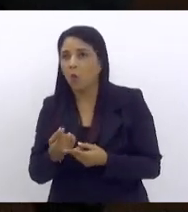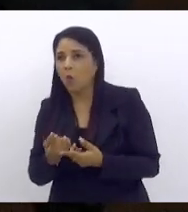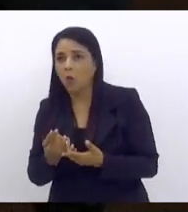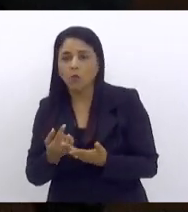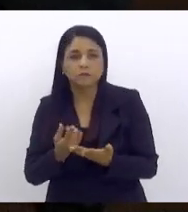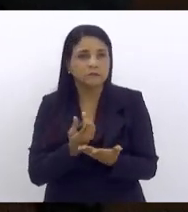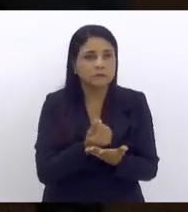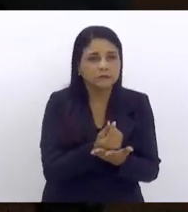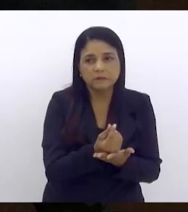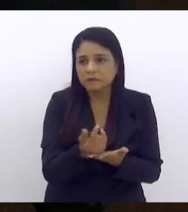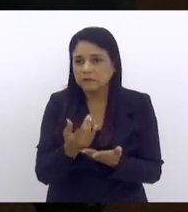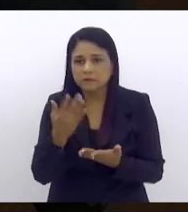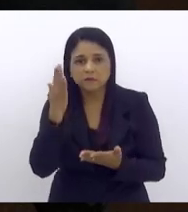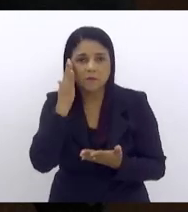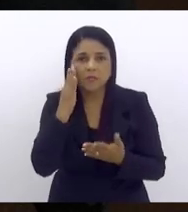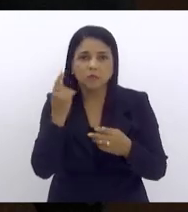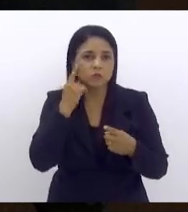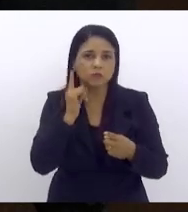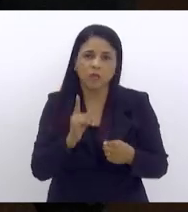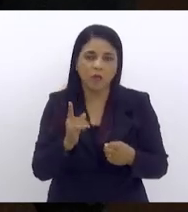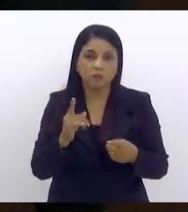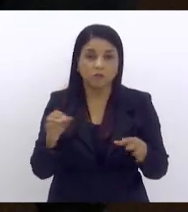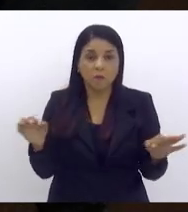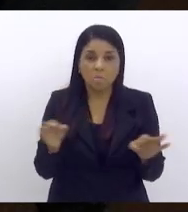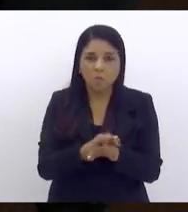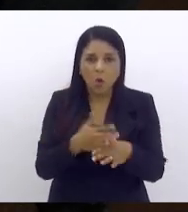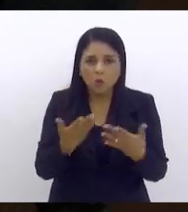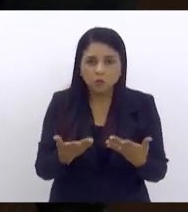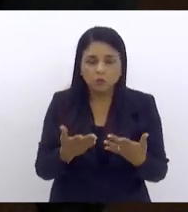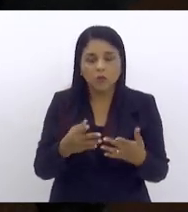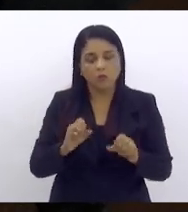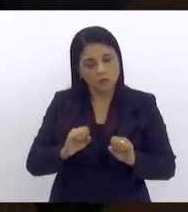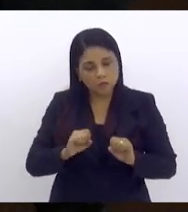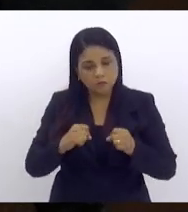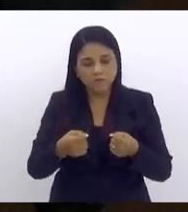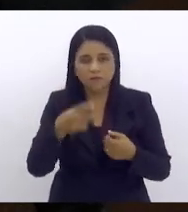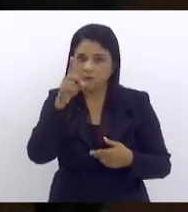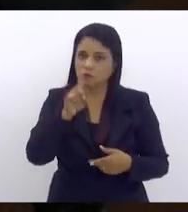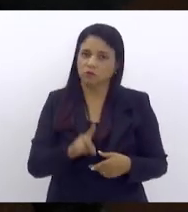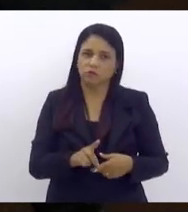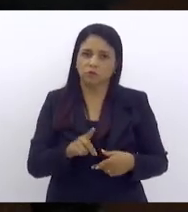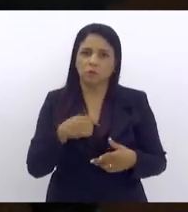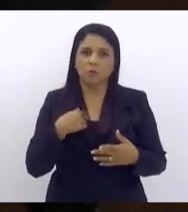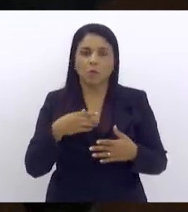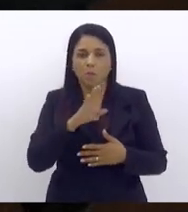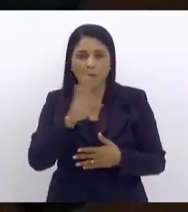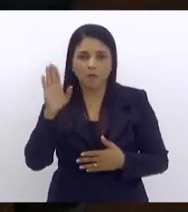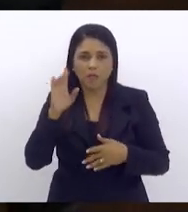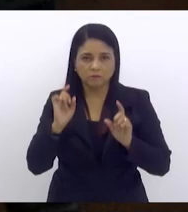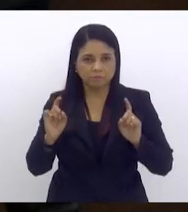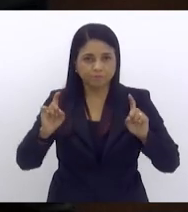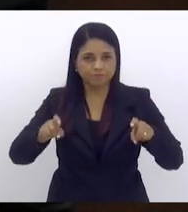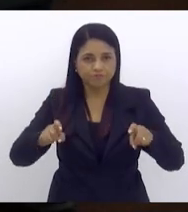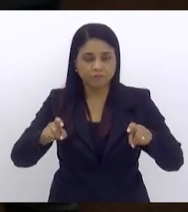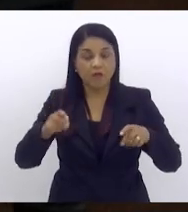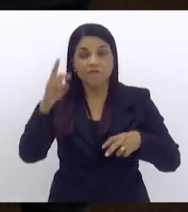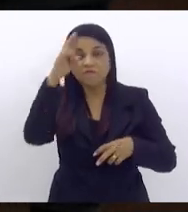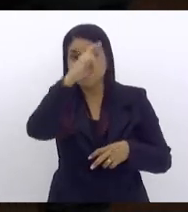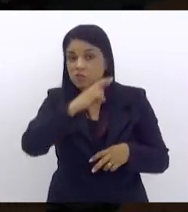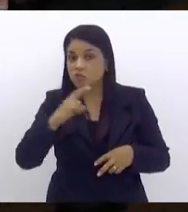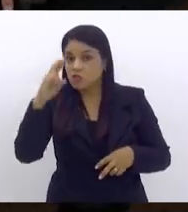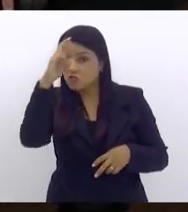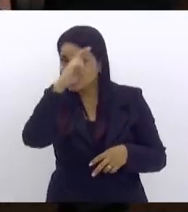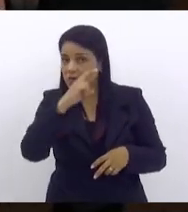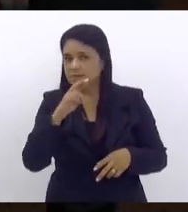já vêm prontos. E eu estou fazendo isso para defendê-los, porque meu mandato é baseado na fiscalização sem